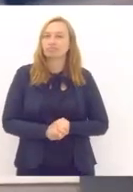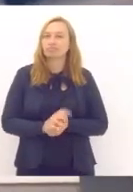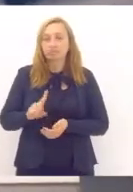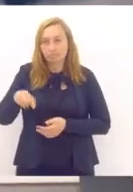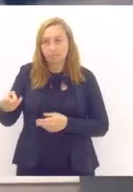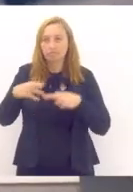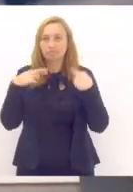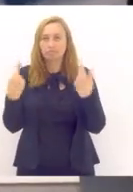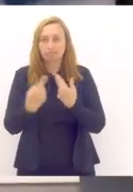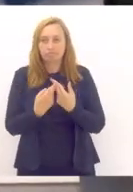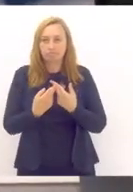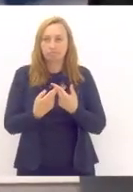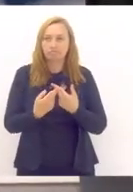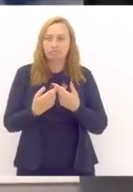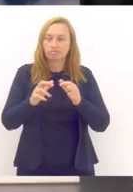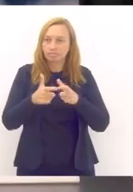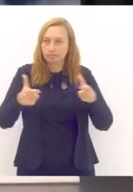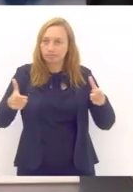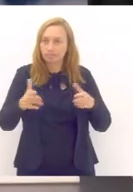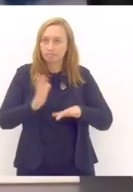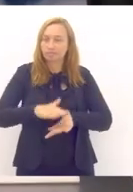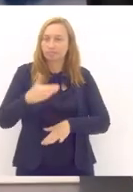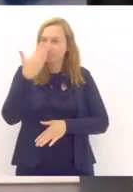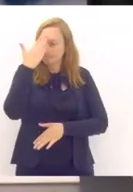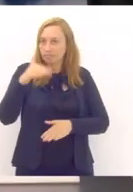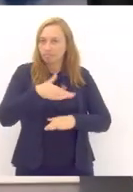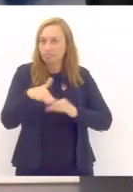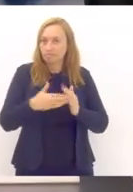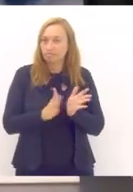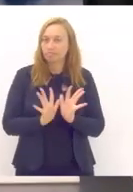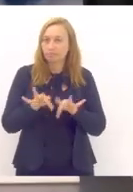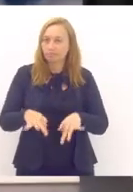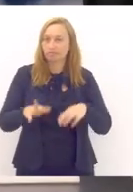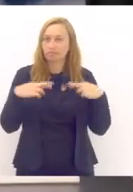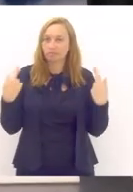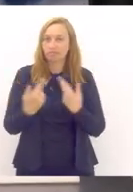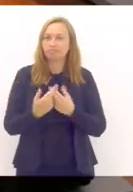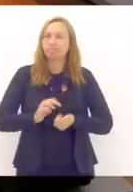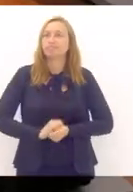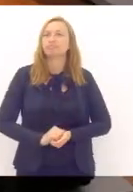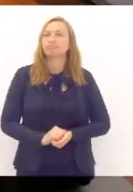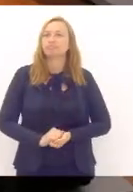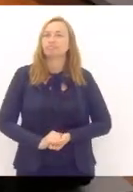vamos na próxima nossa reunião fazer não, essa... Obrigado a todos. Declaro encerrada a sessão.